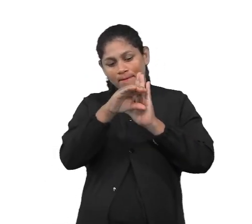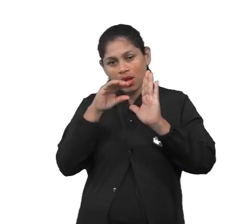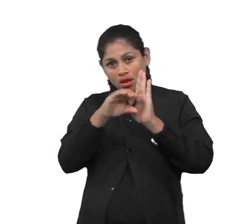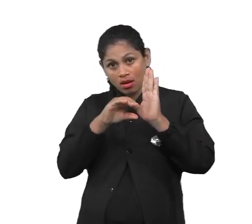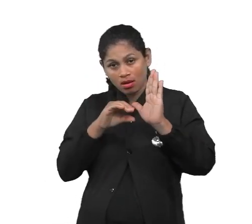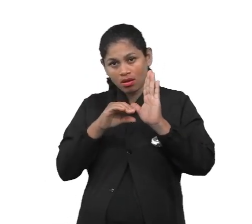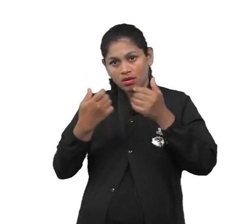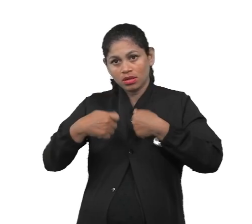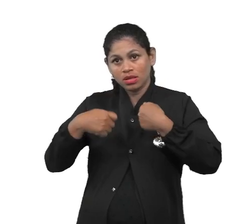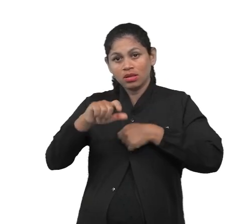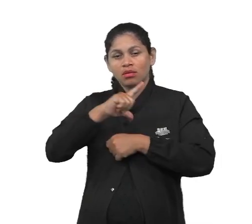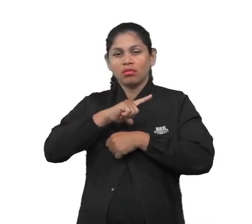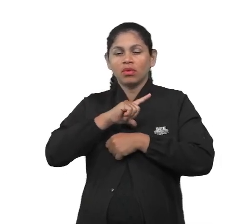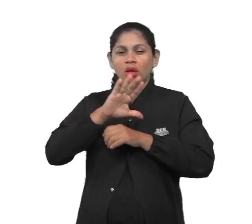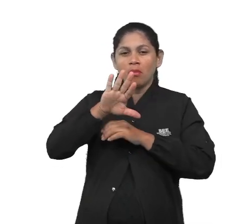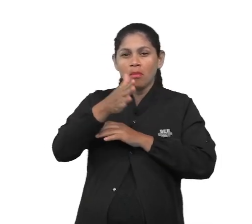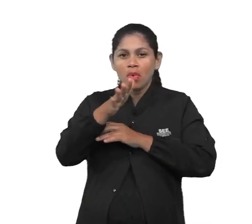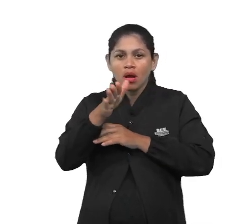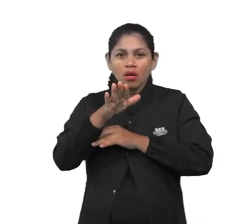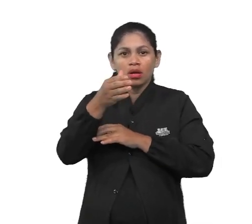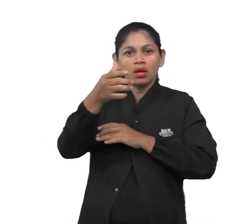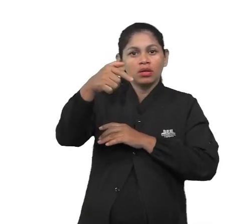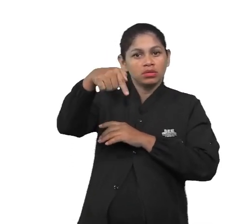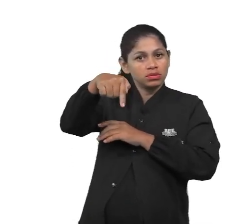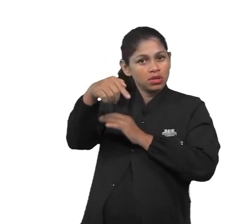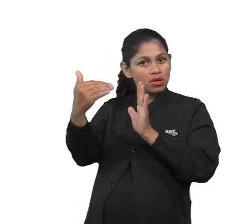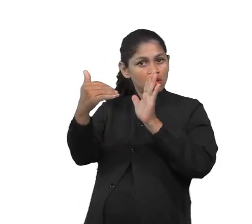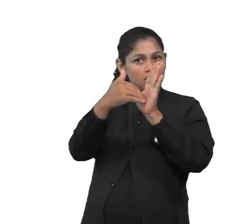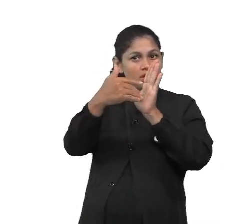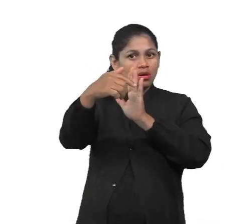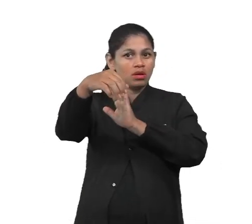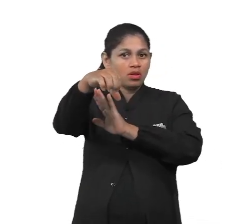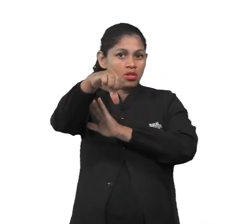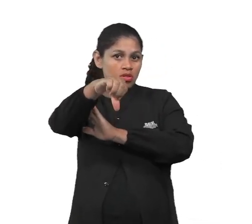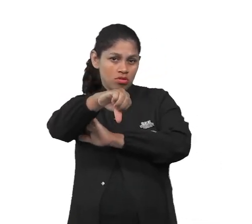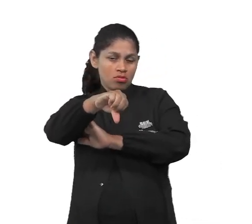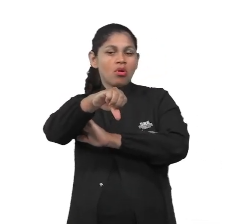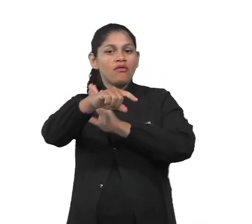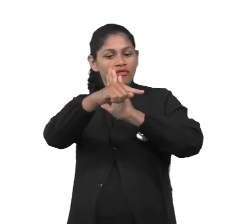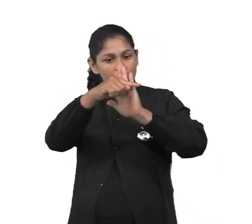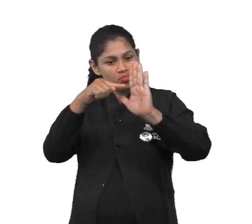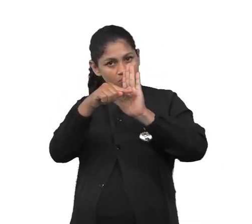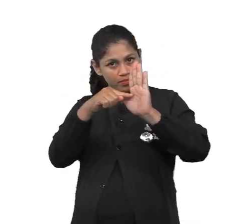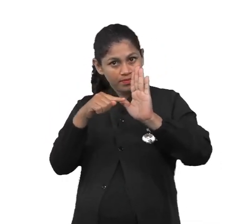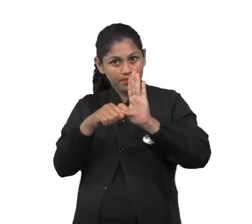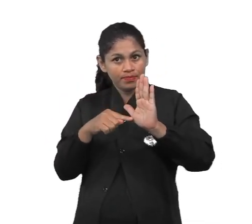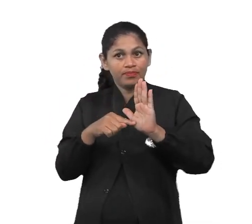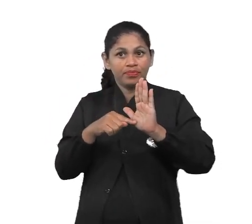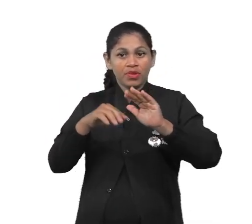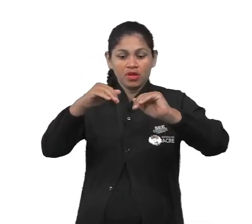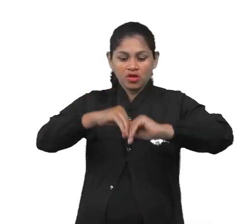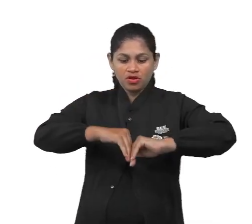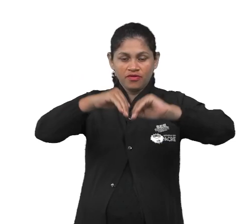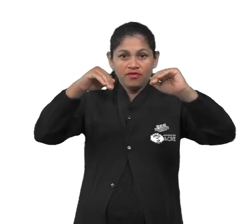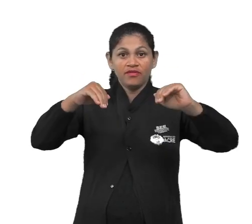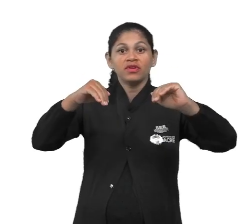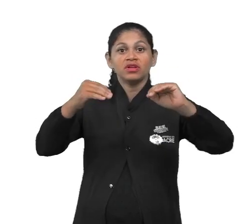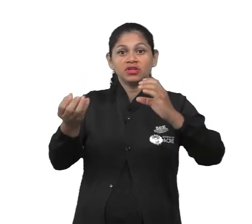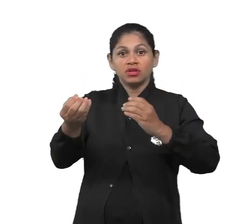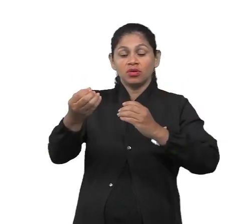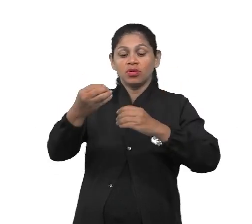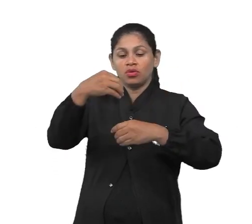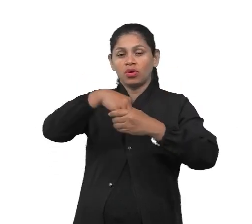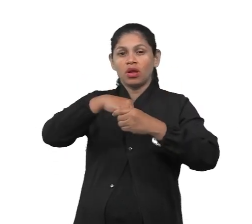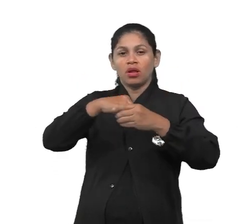desenvolver o tema em si. Ele vai desenvolver as teses. Vai ser dividido em 4 partes